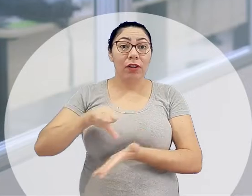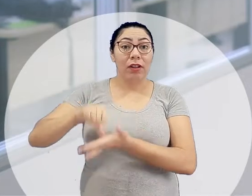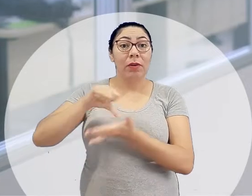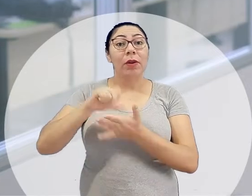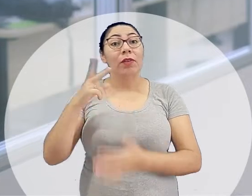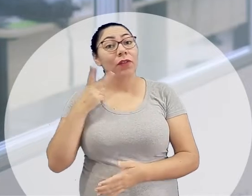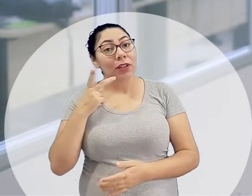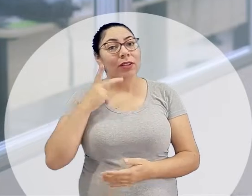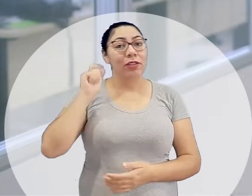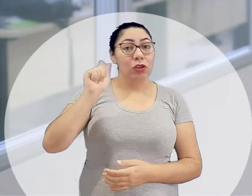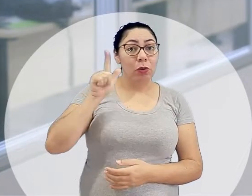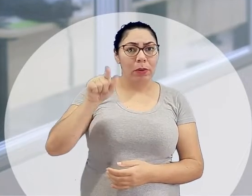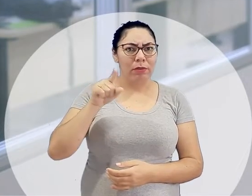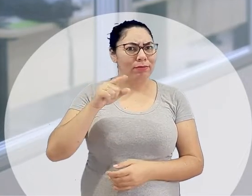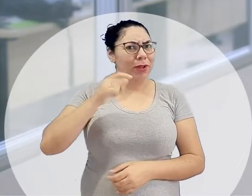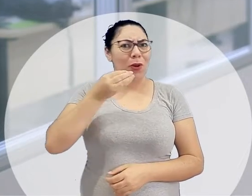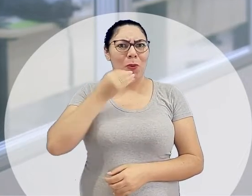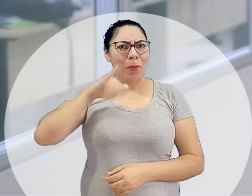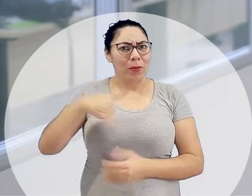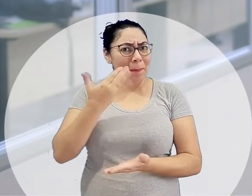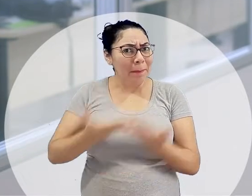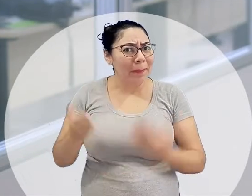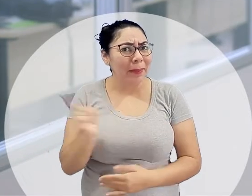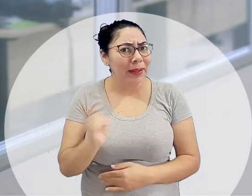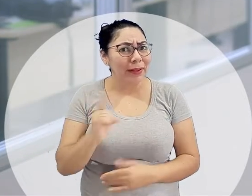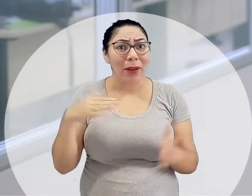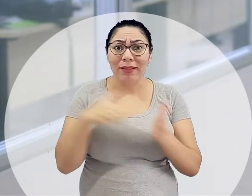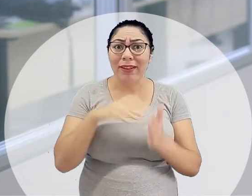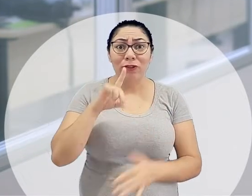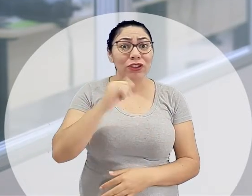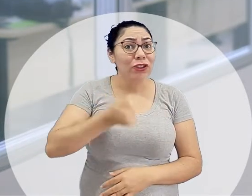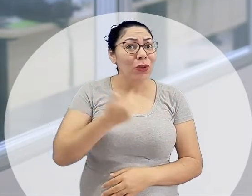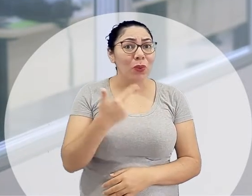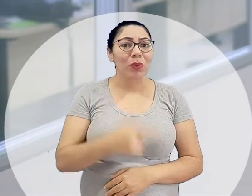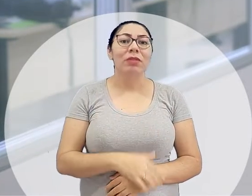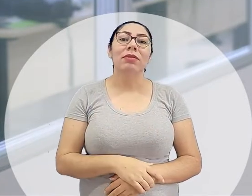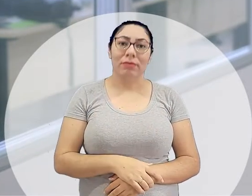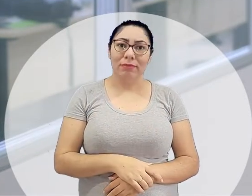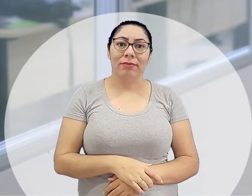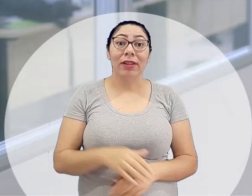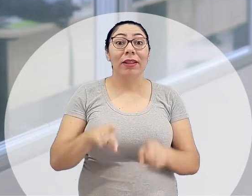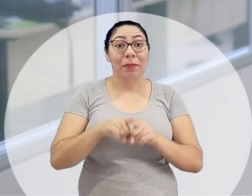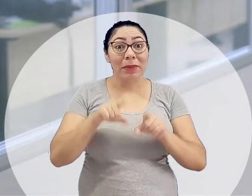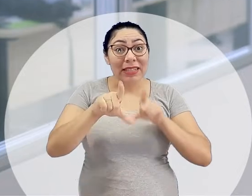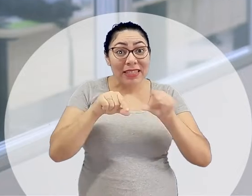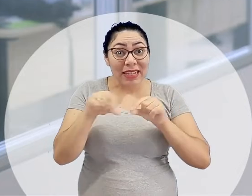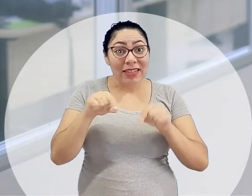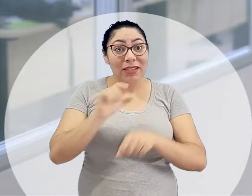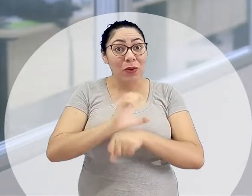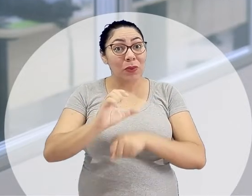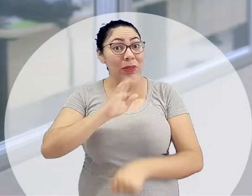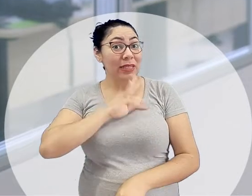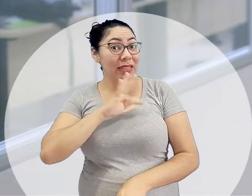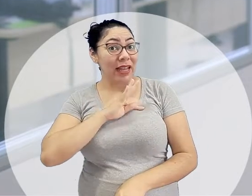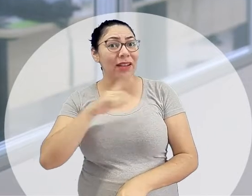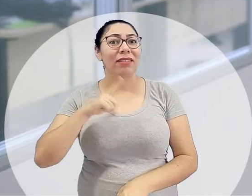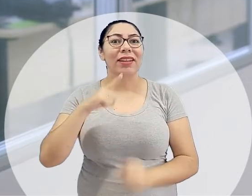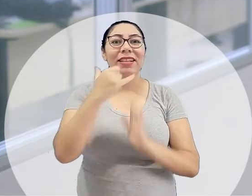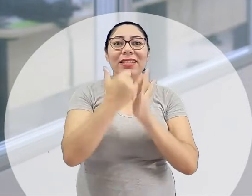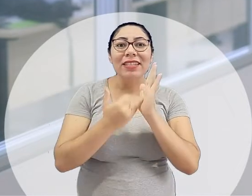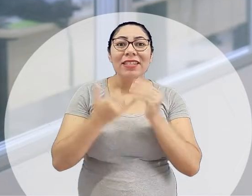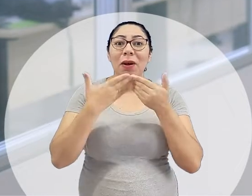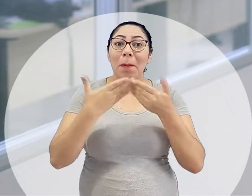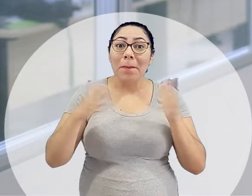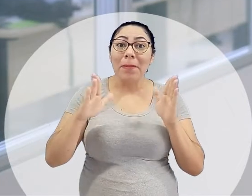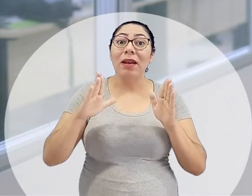Não percam essa oportunidade, é só até o dia 12, viu? E já que a gente está falando de seleção de cursos técnicos, vale lembrar também que estamos com